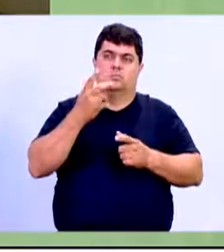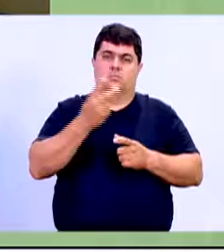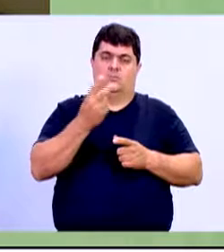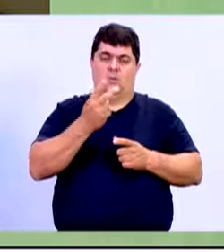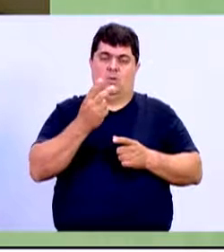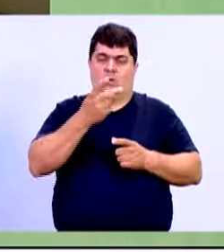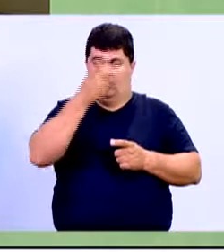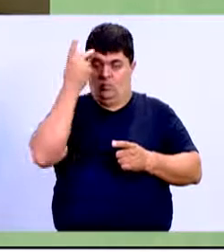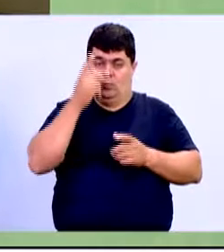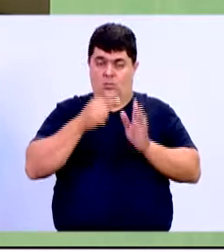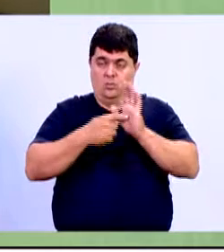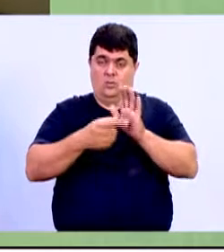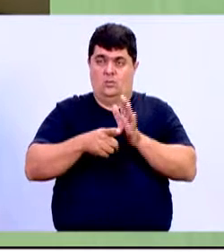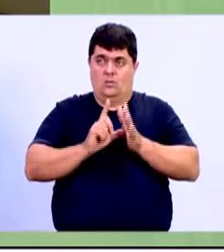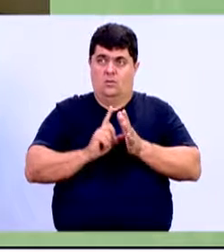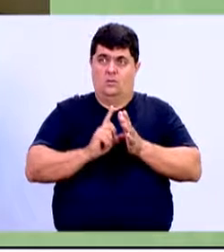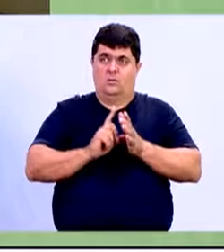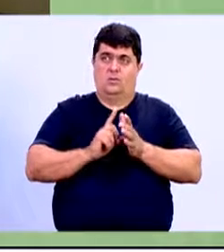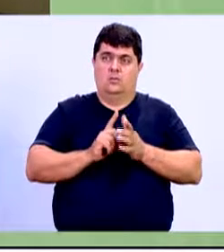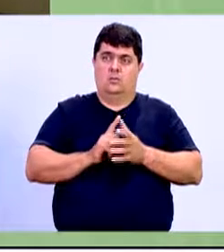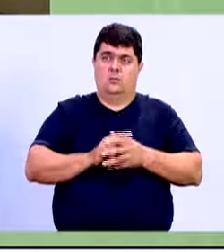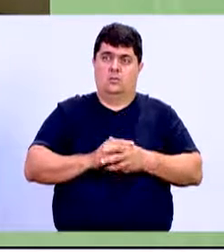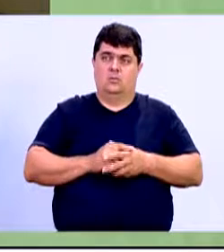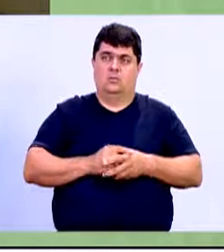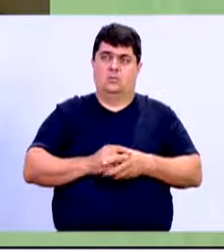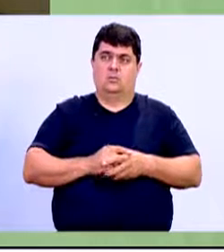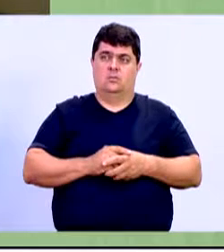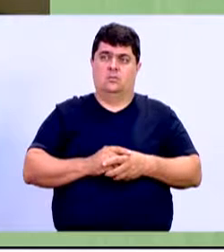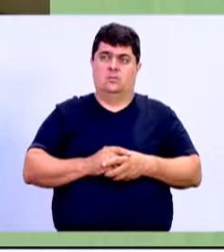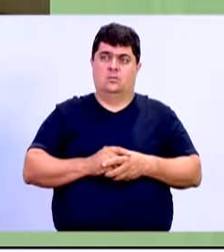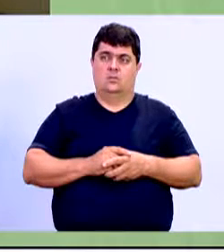que estão sentados na frente aqui,